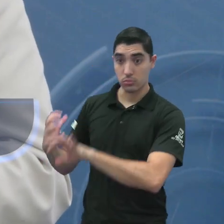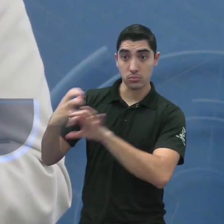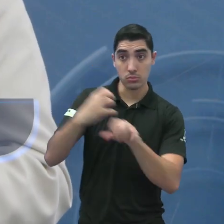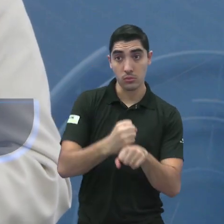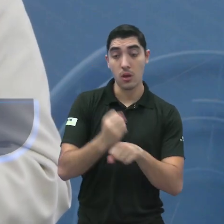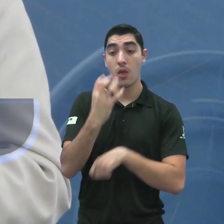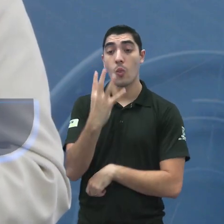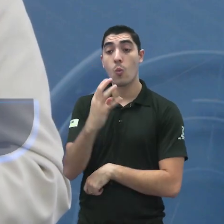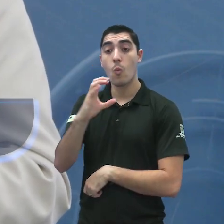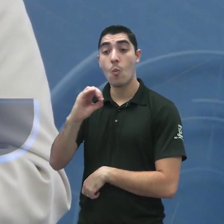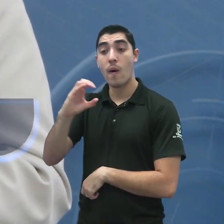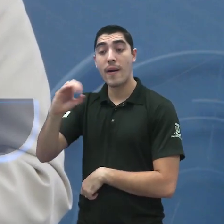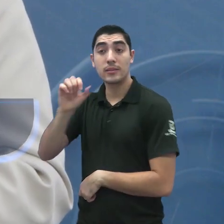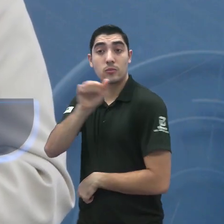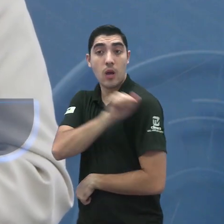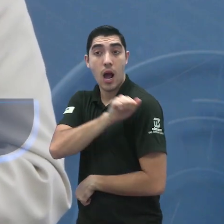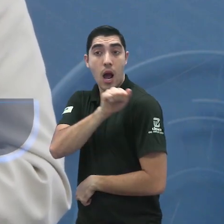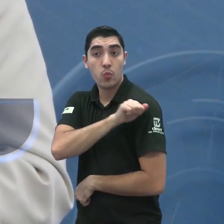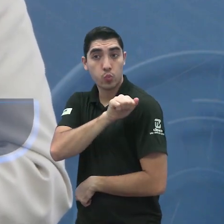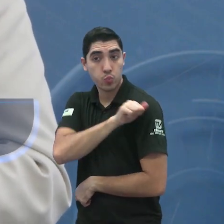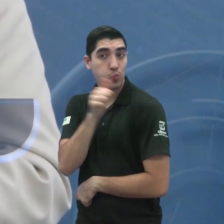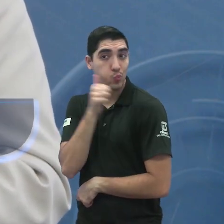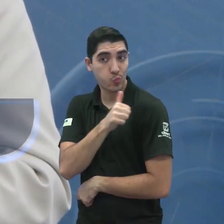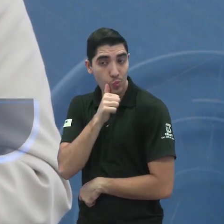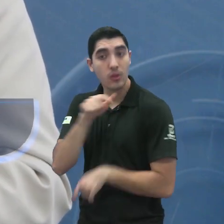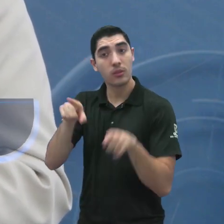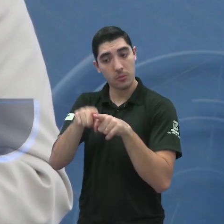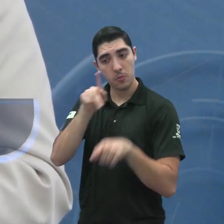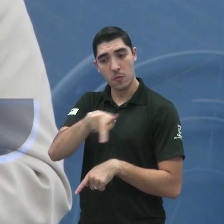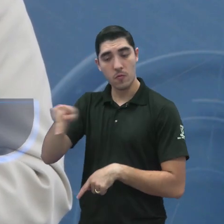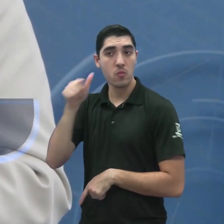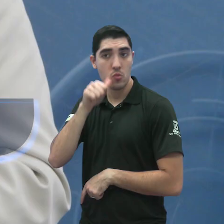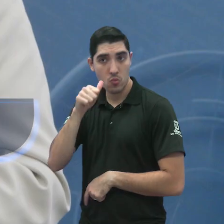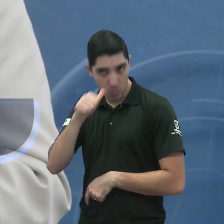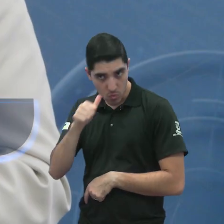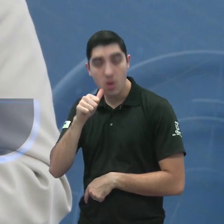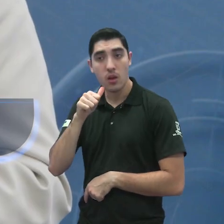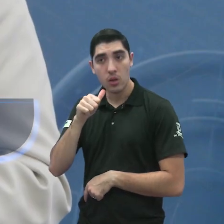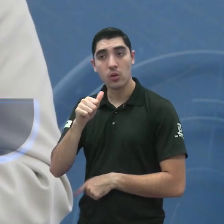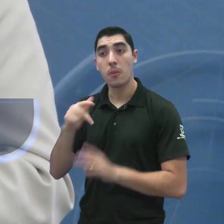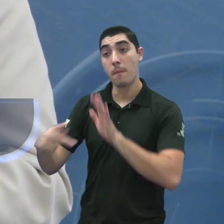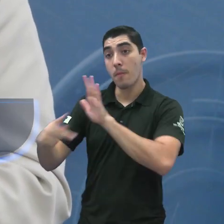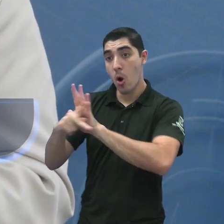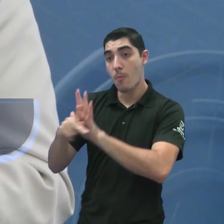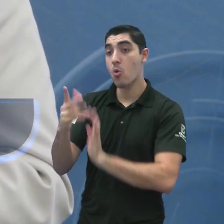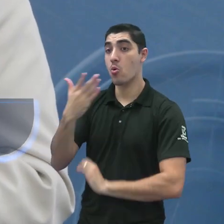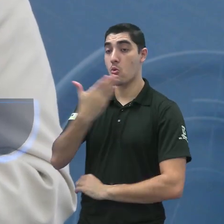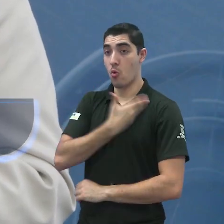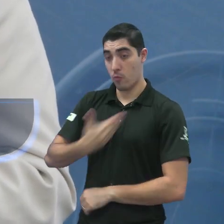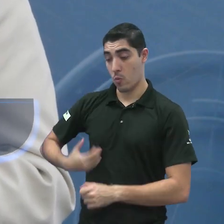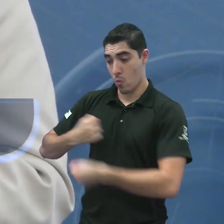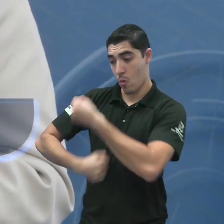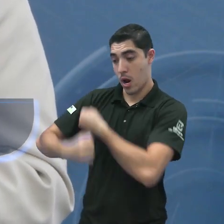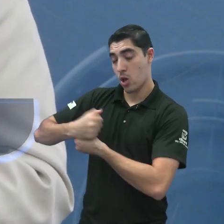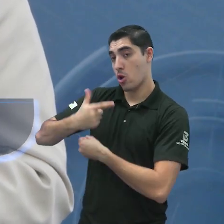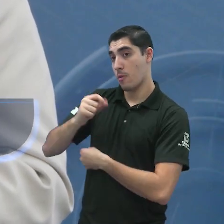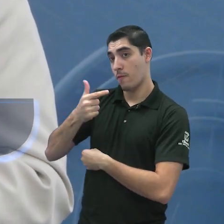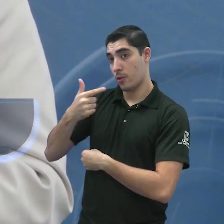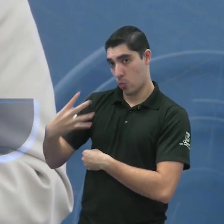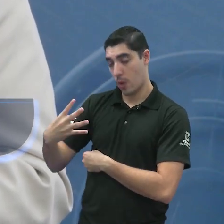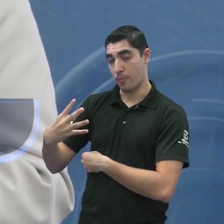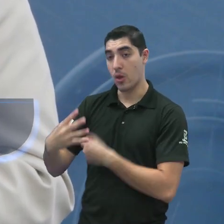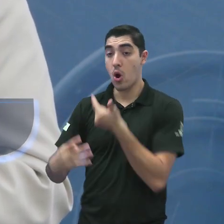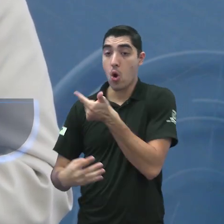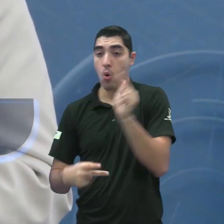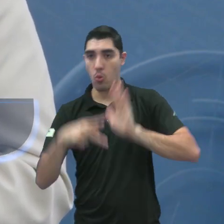400 alunas e professoras da rede pública em 2024. Já o edital Meninas